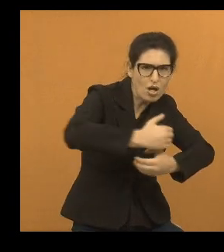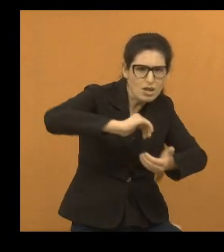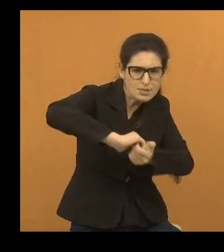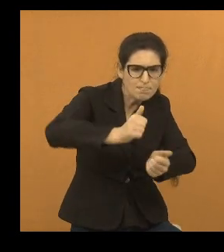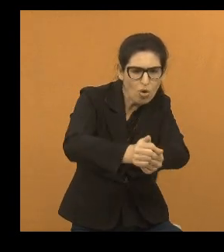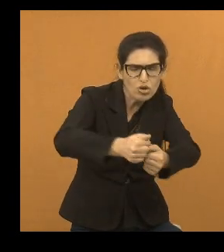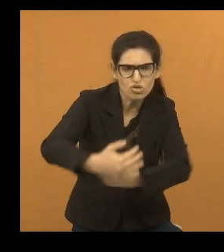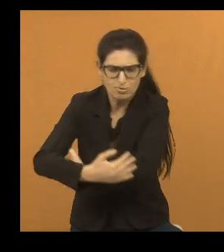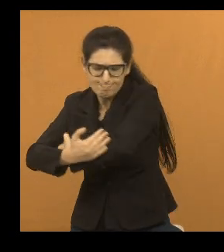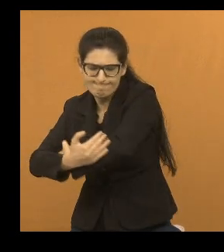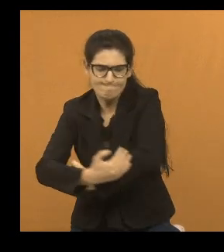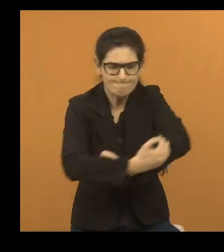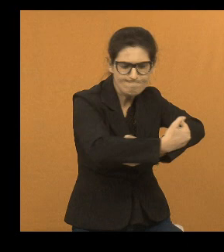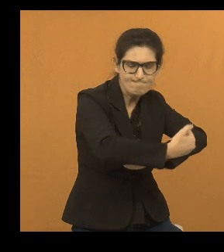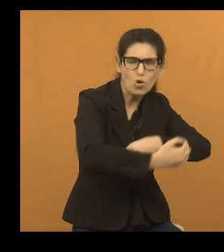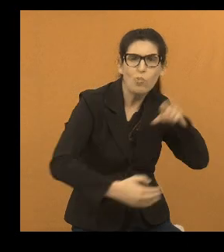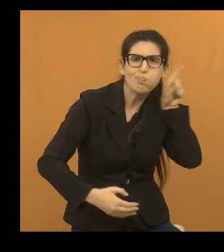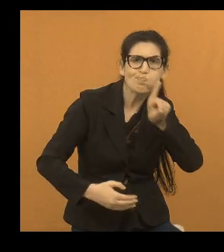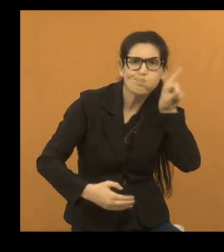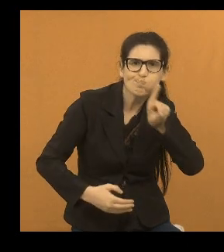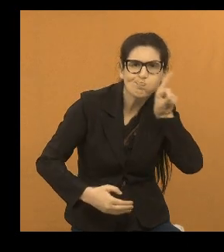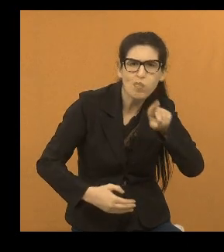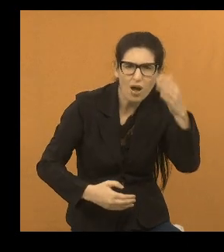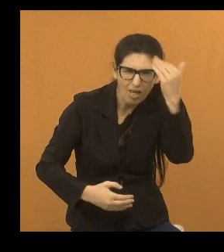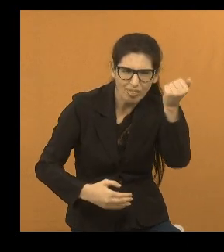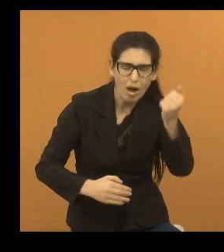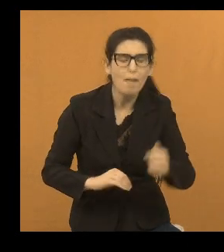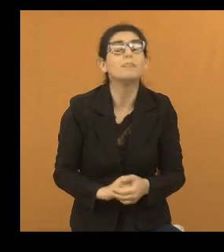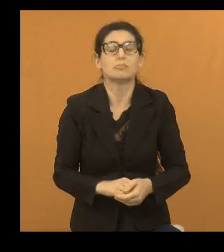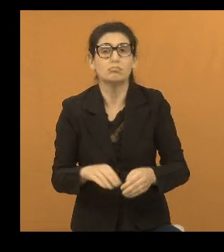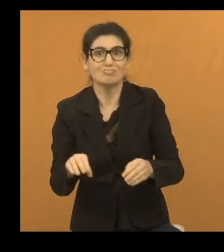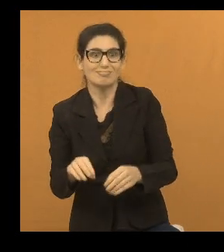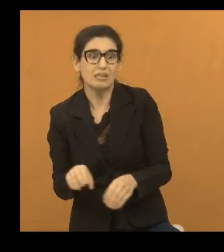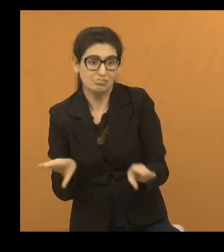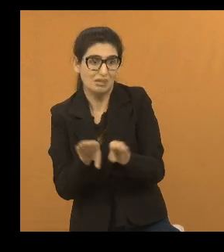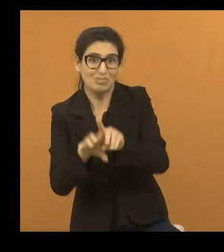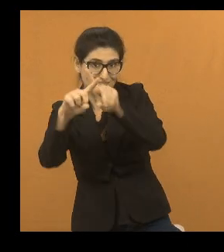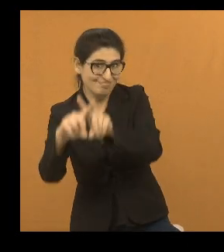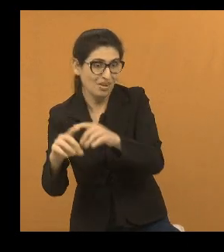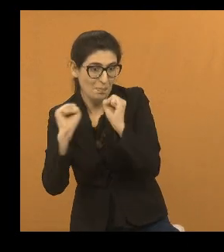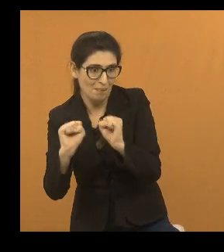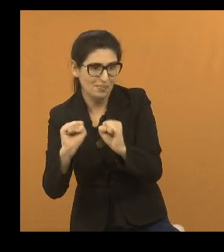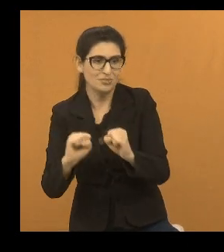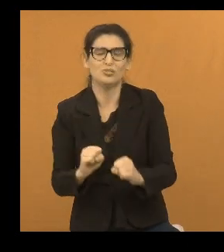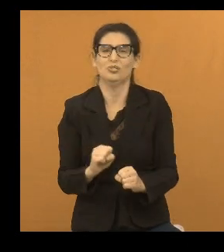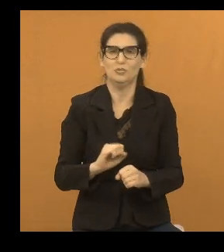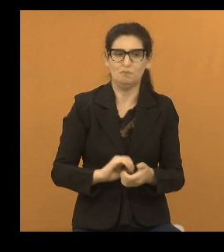qual Jacareí tem se destacado no cenário nacional. A próxima